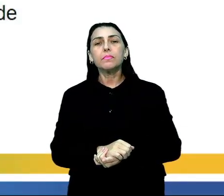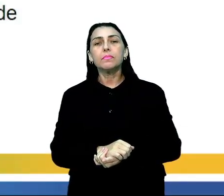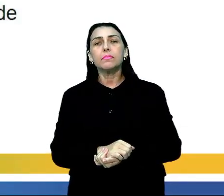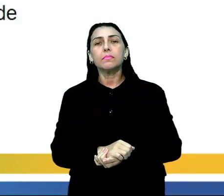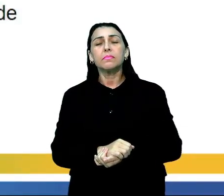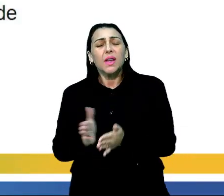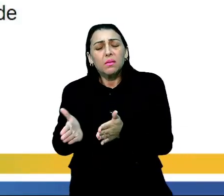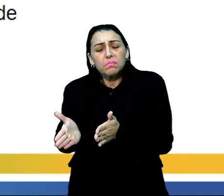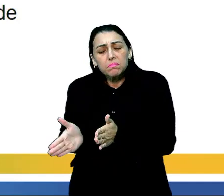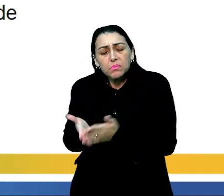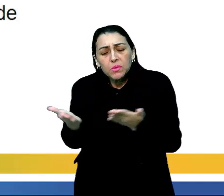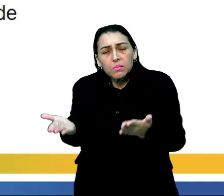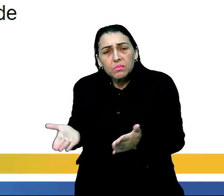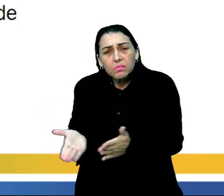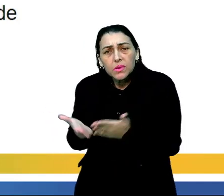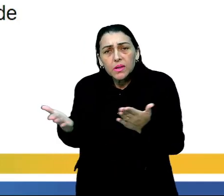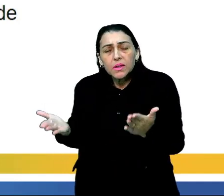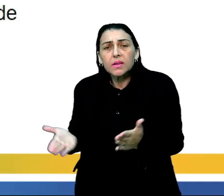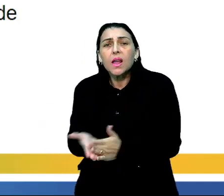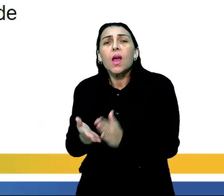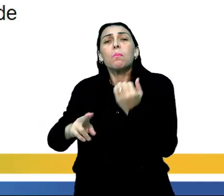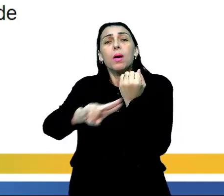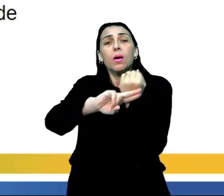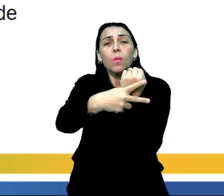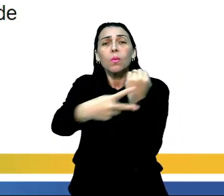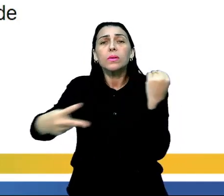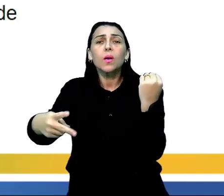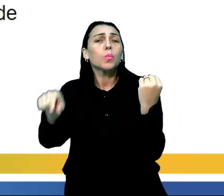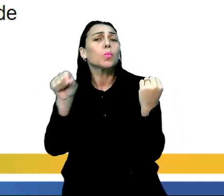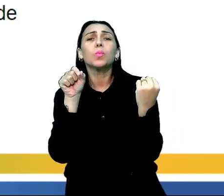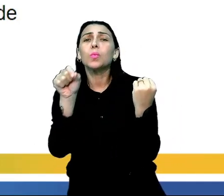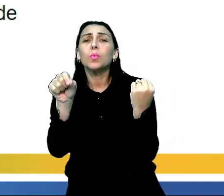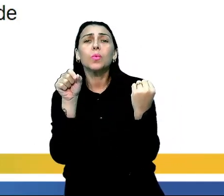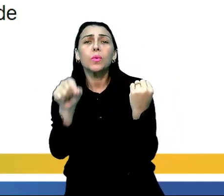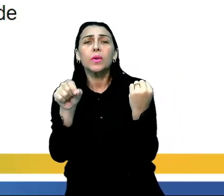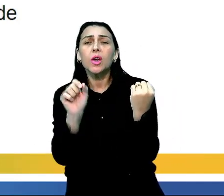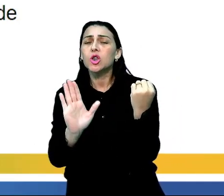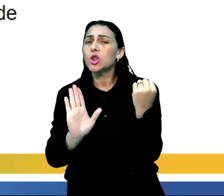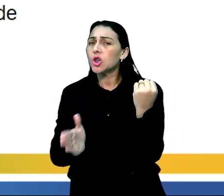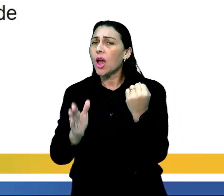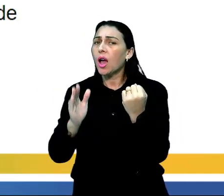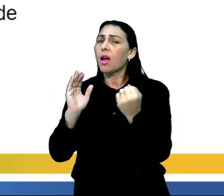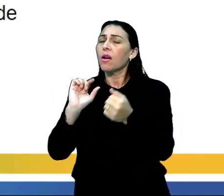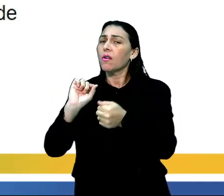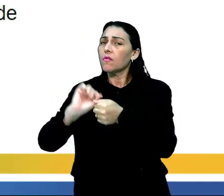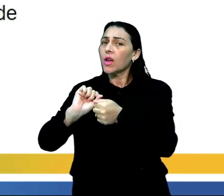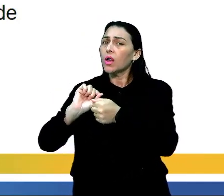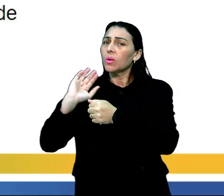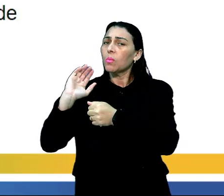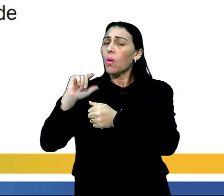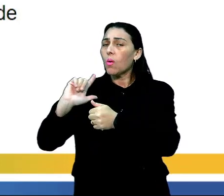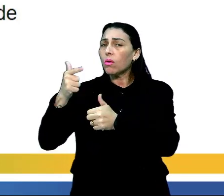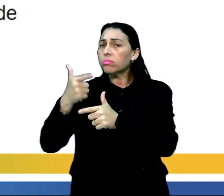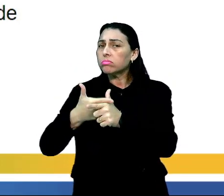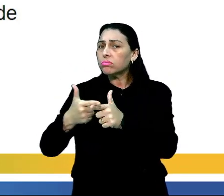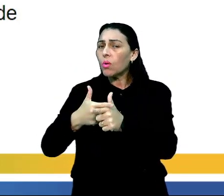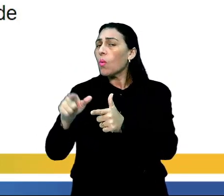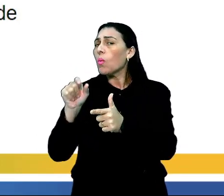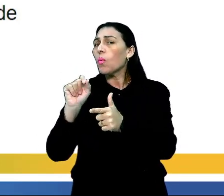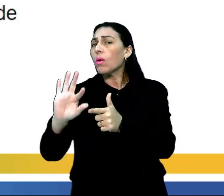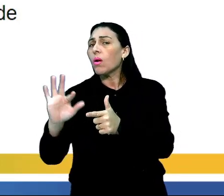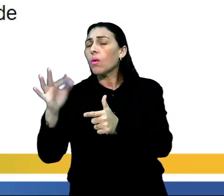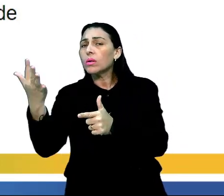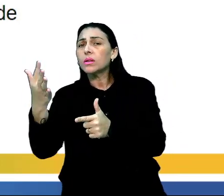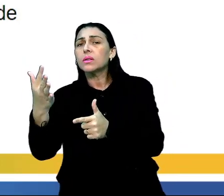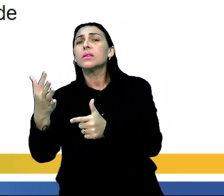a miséria é uma consequência, é uma coisa que foi gerada por outros fatores. O que gerou